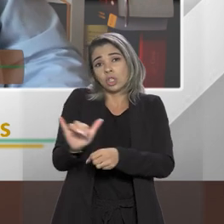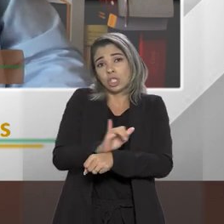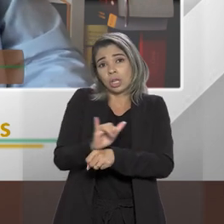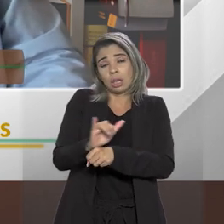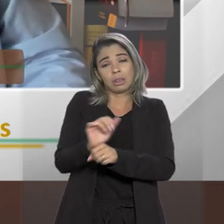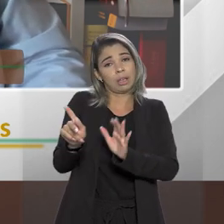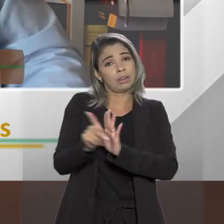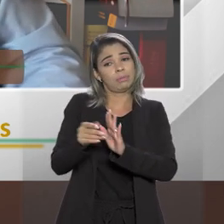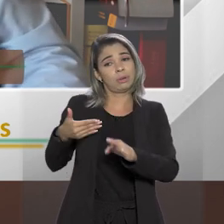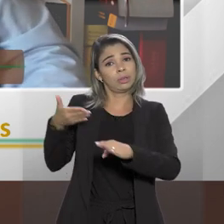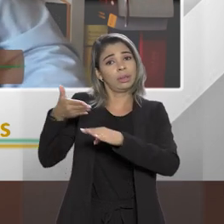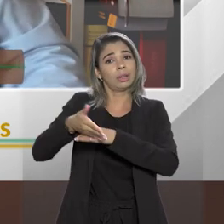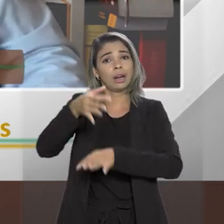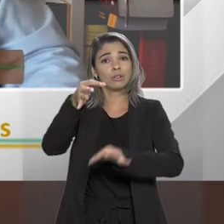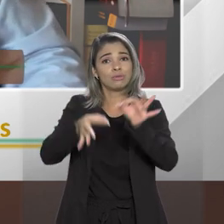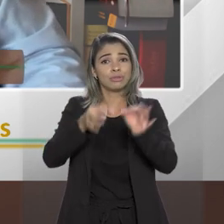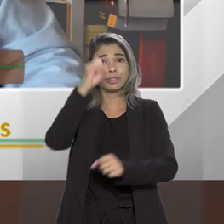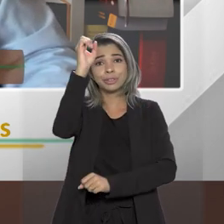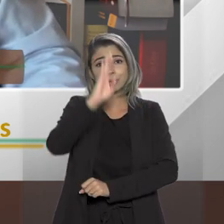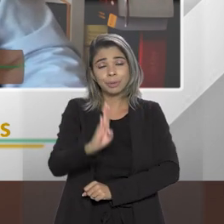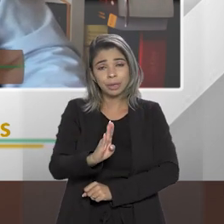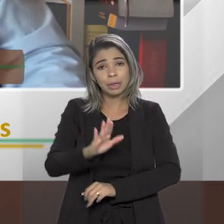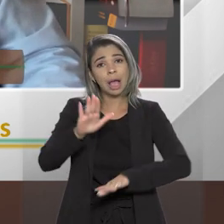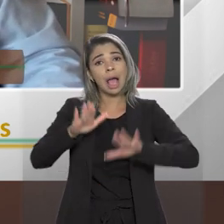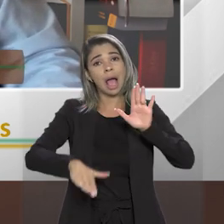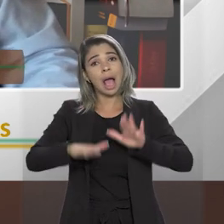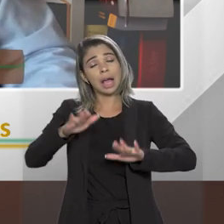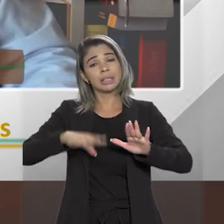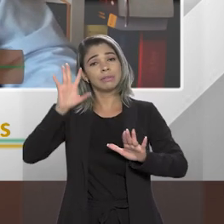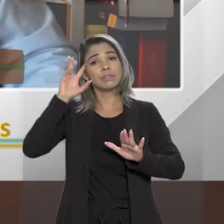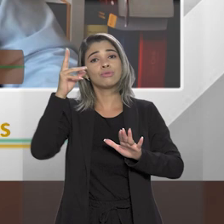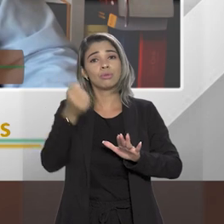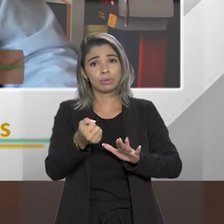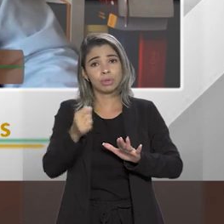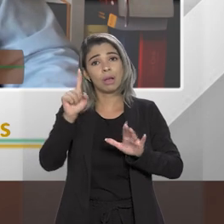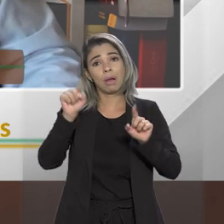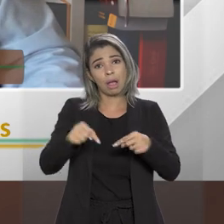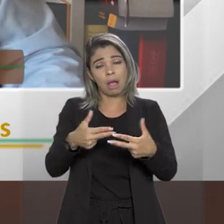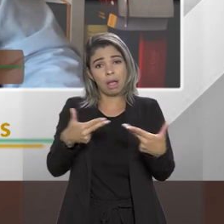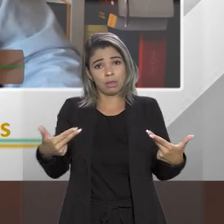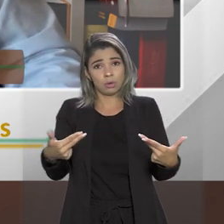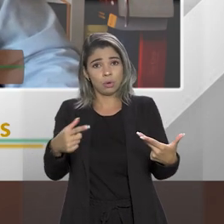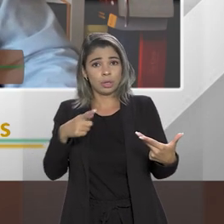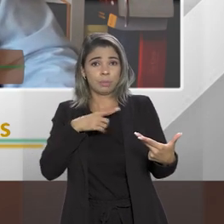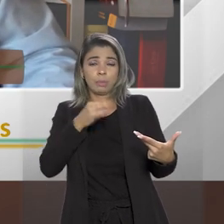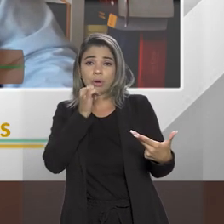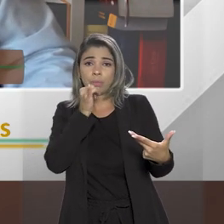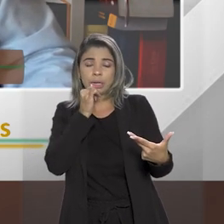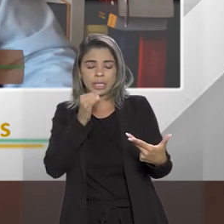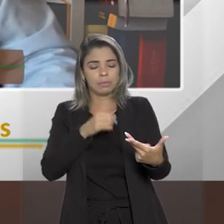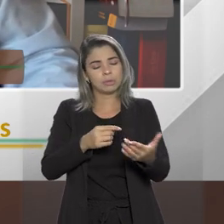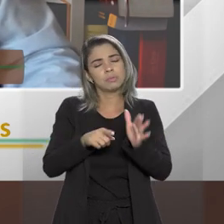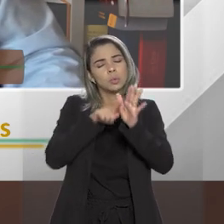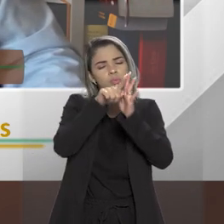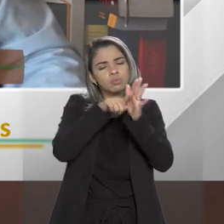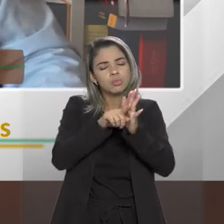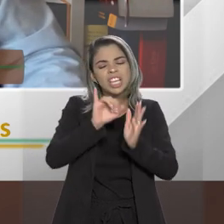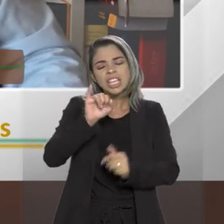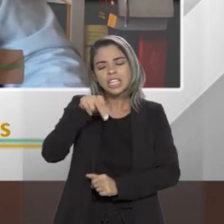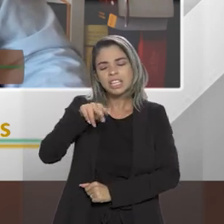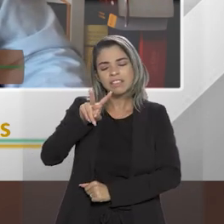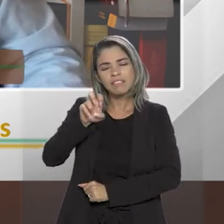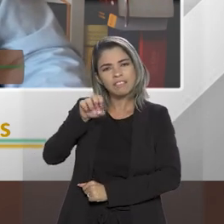Brasil. Ora, porta de acesso à solução autocompositiva, como, por exemplo, o inventário consensual feito em